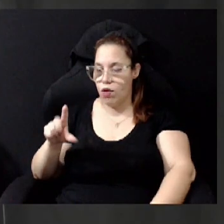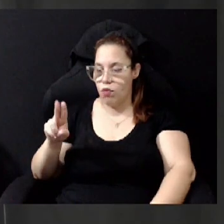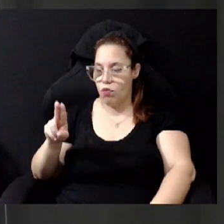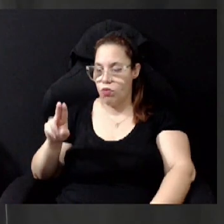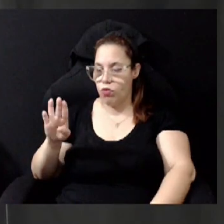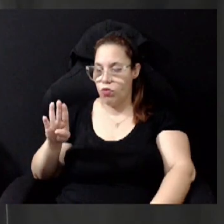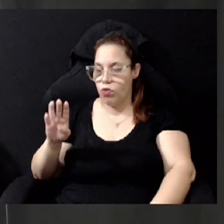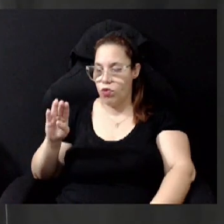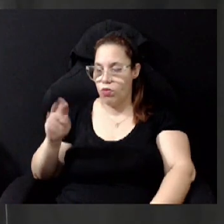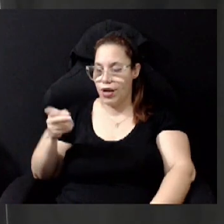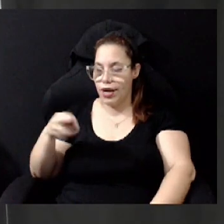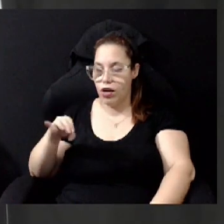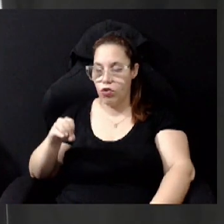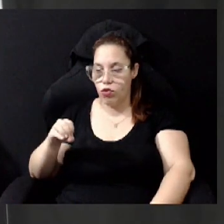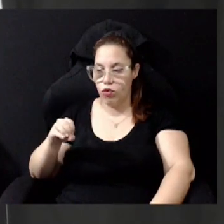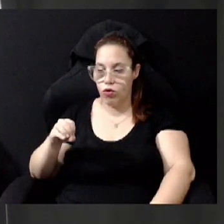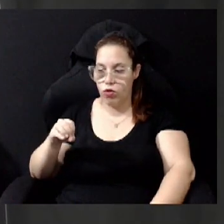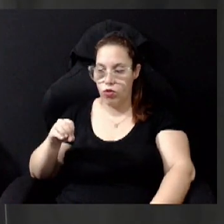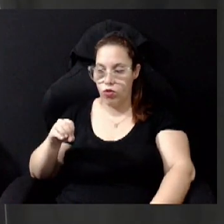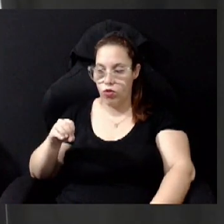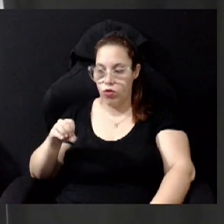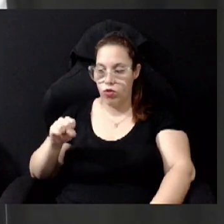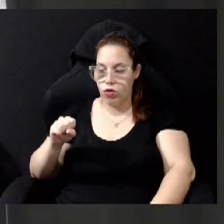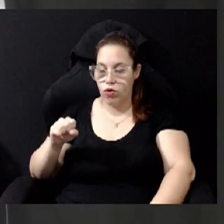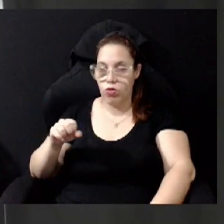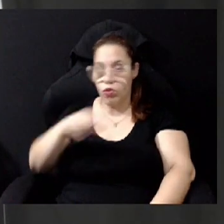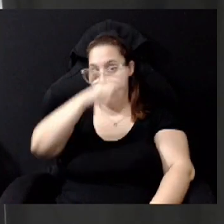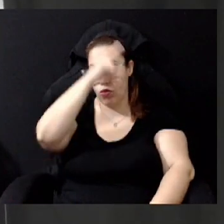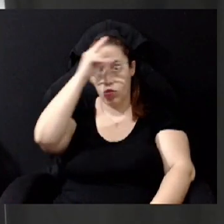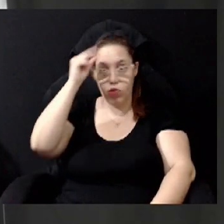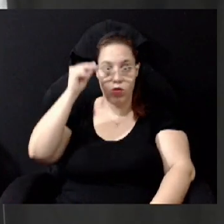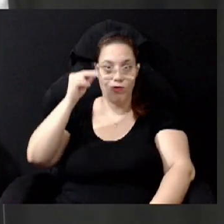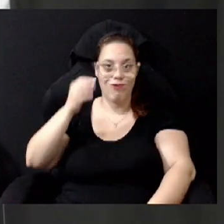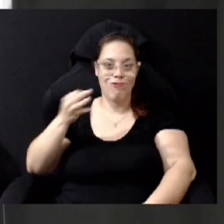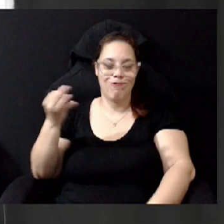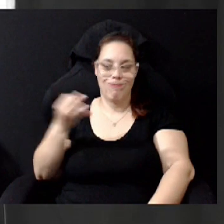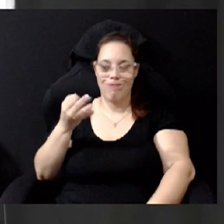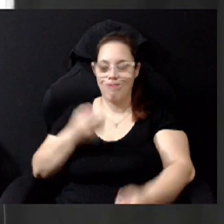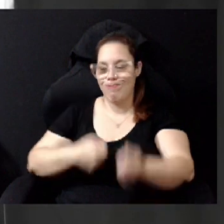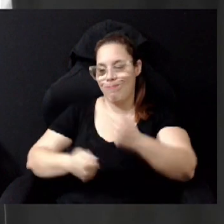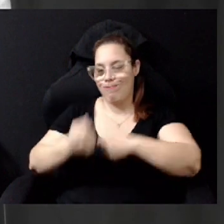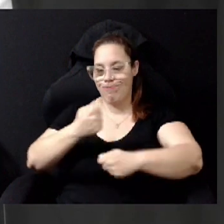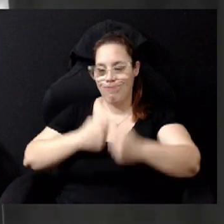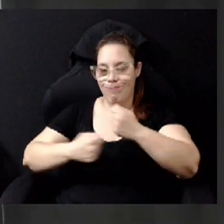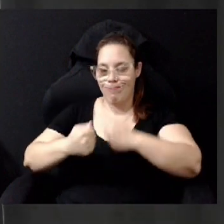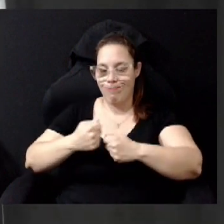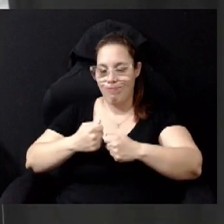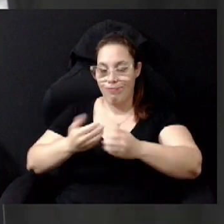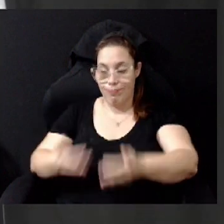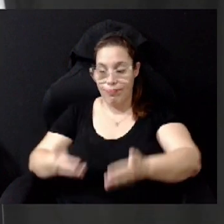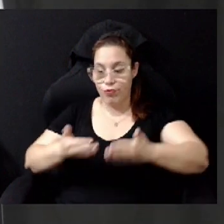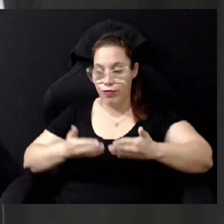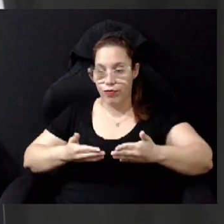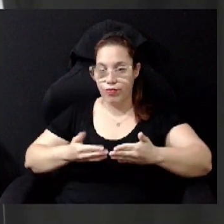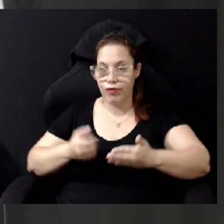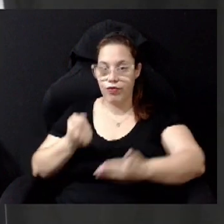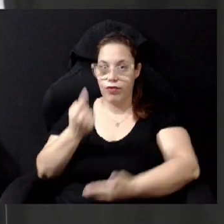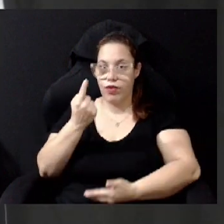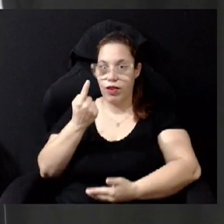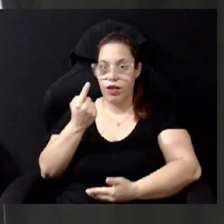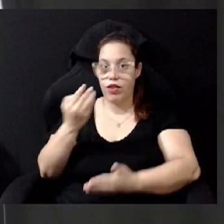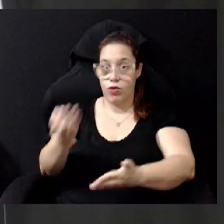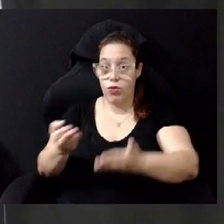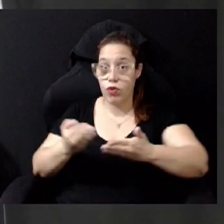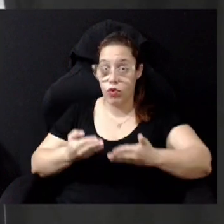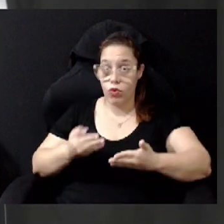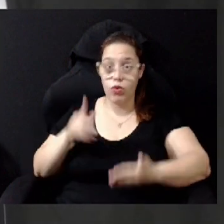o prefeito Dário estava dando um show de administração, e me convidaram, eu fui o primeiro a ser convidado, o primeiro vereador a